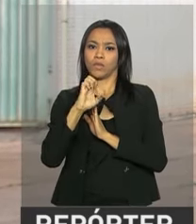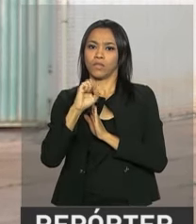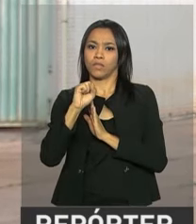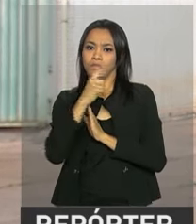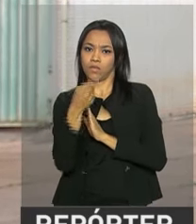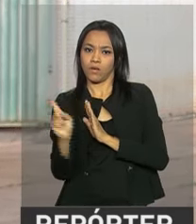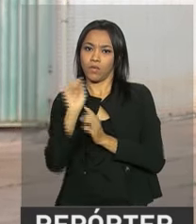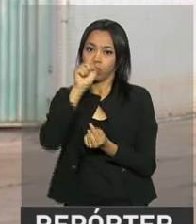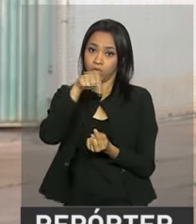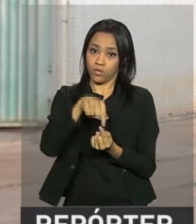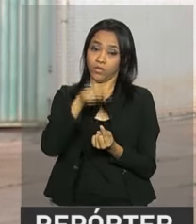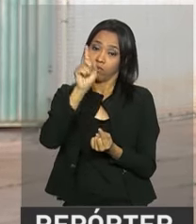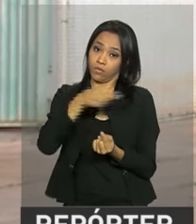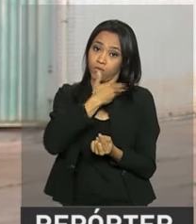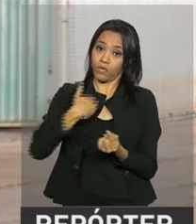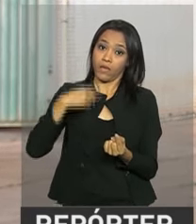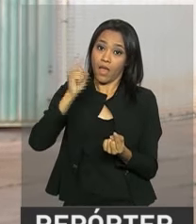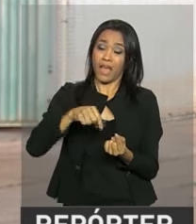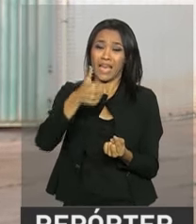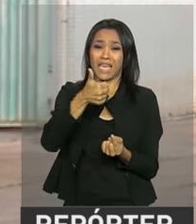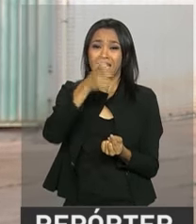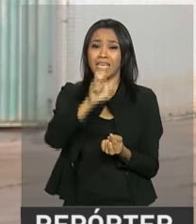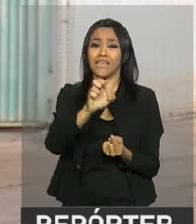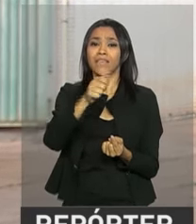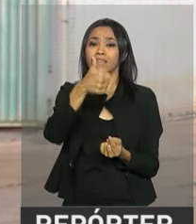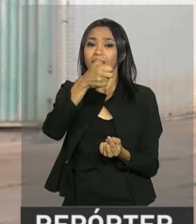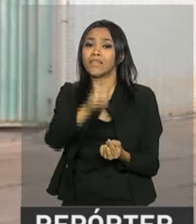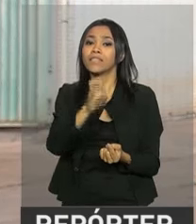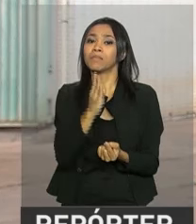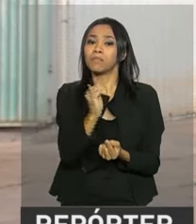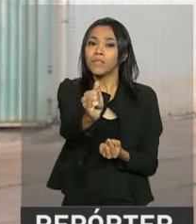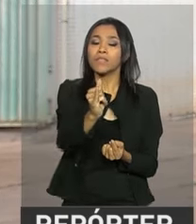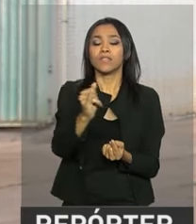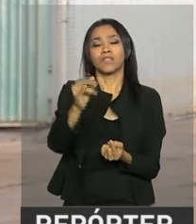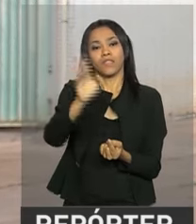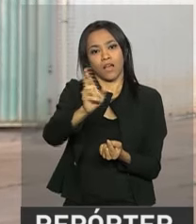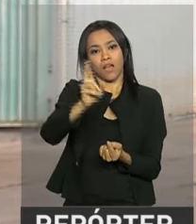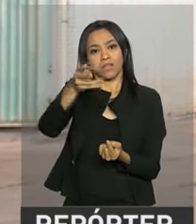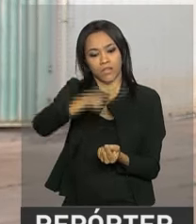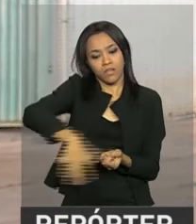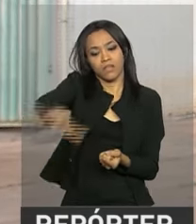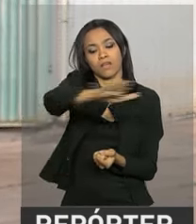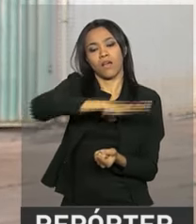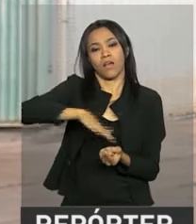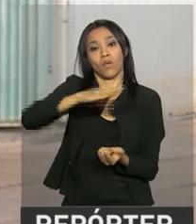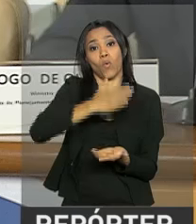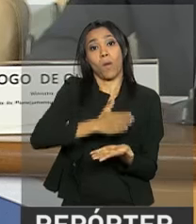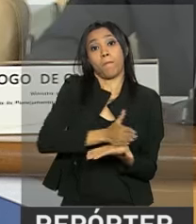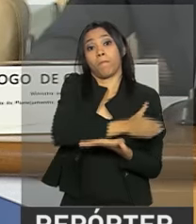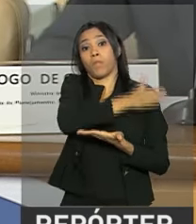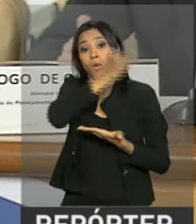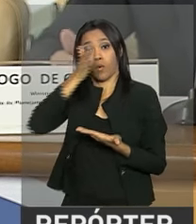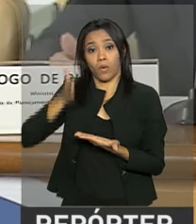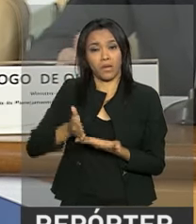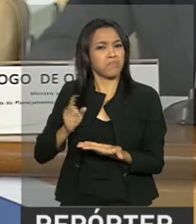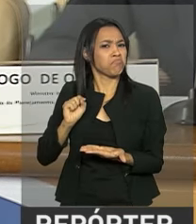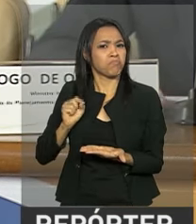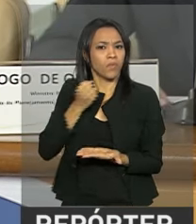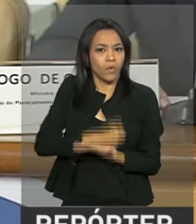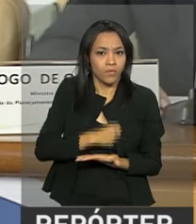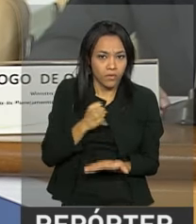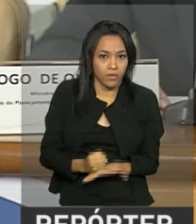é atrair pelo menos 15 bilhões de reais em investimentos com a prorrogação dos contratos. A maior parte